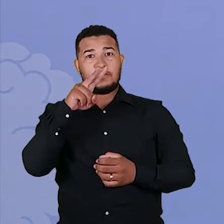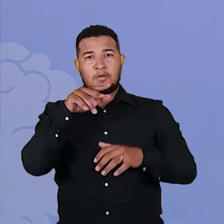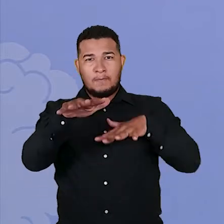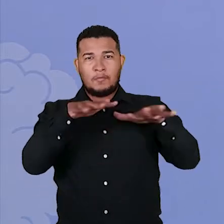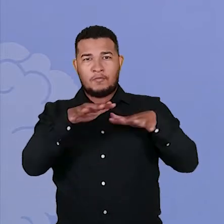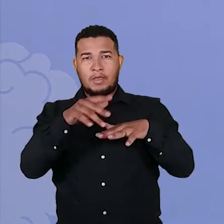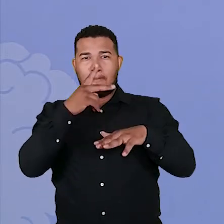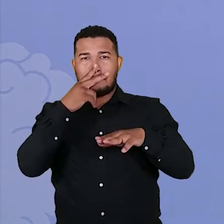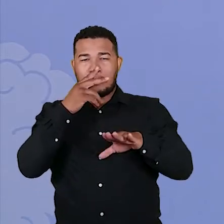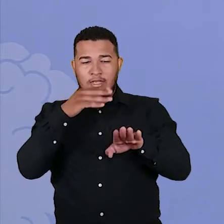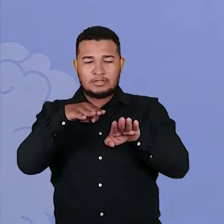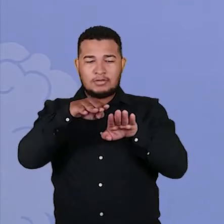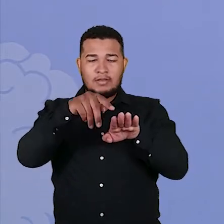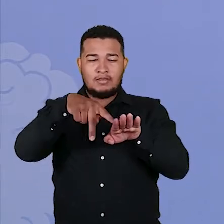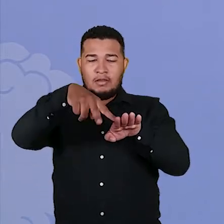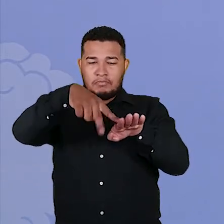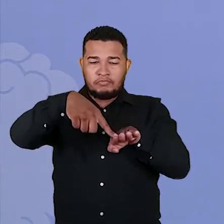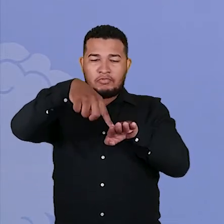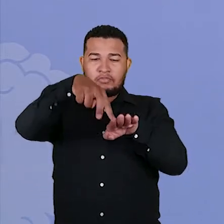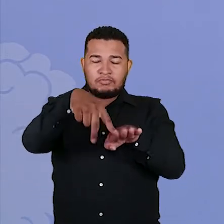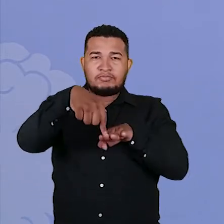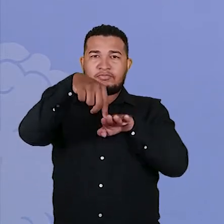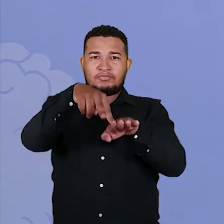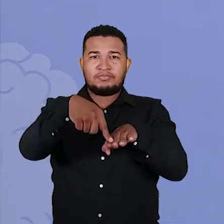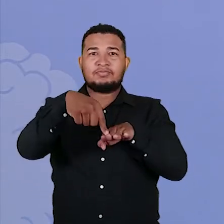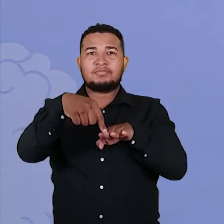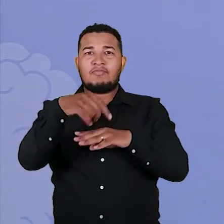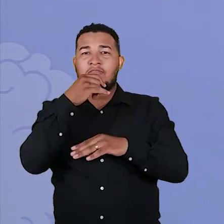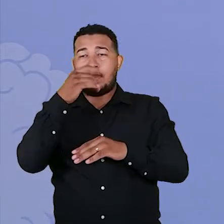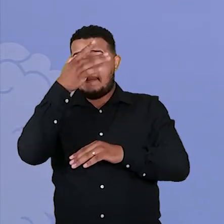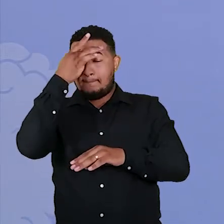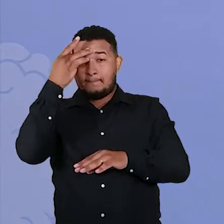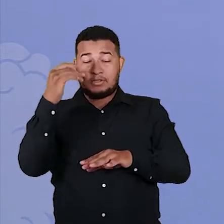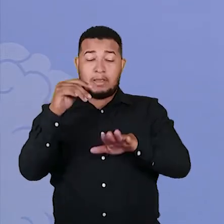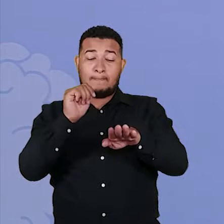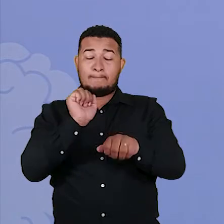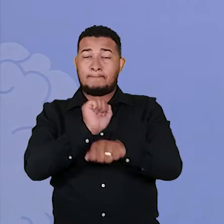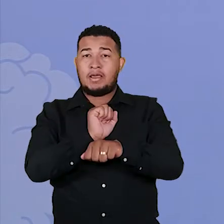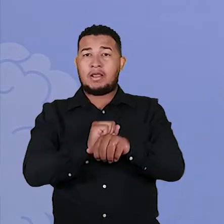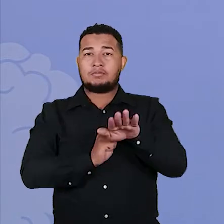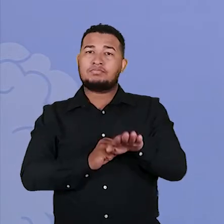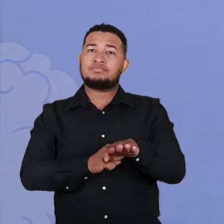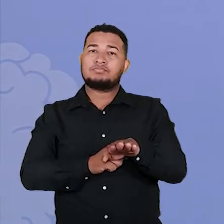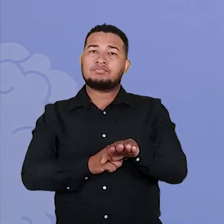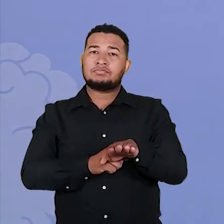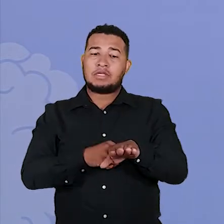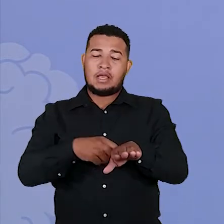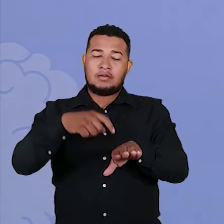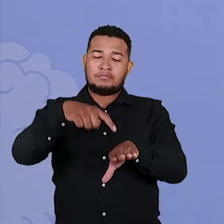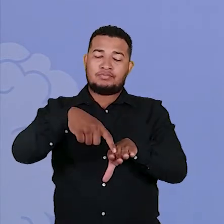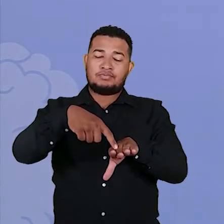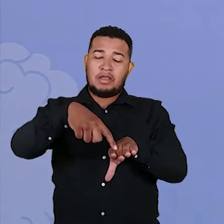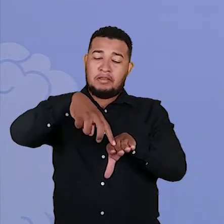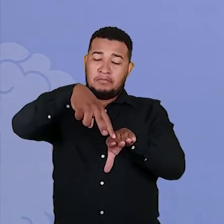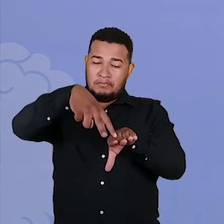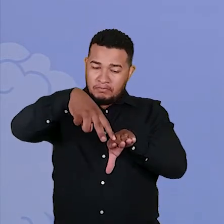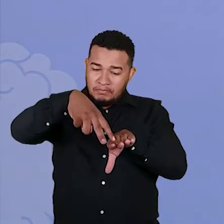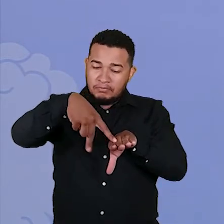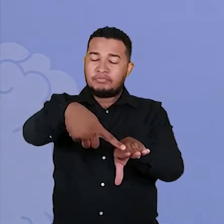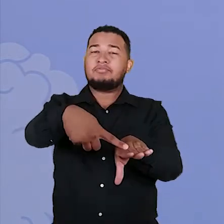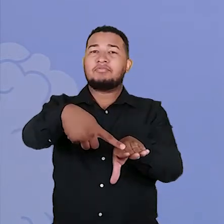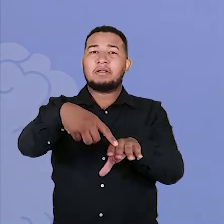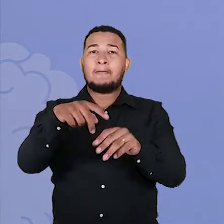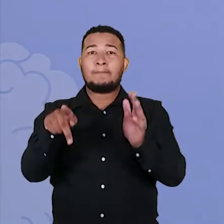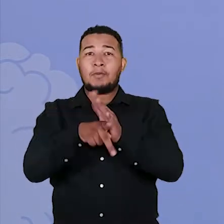Viram o movimento do skate? Então, ele estava parado, uma pessoa sobe em cima dele e exerce uma força para ele